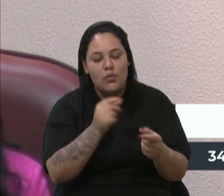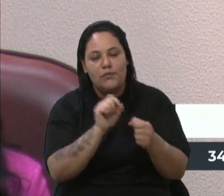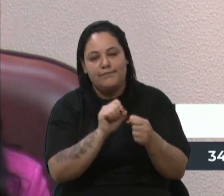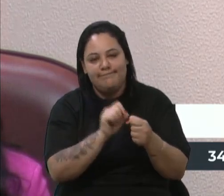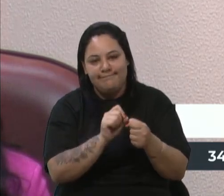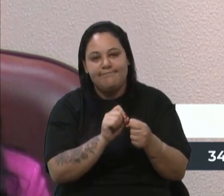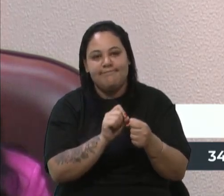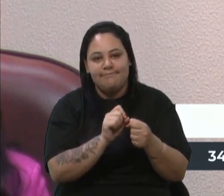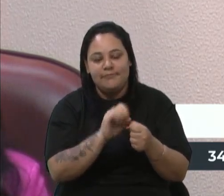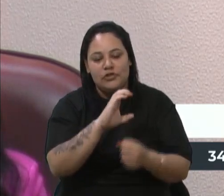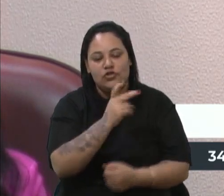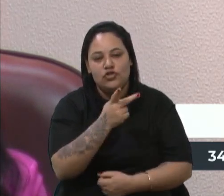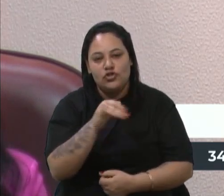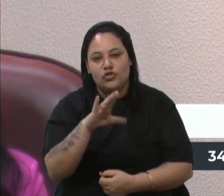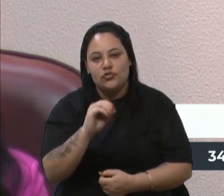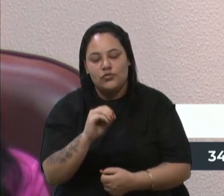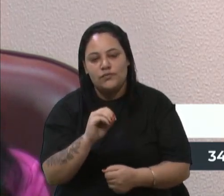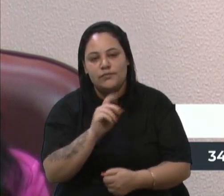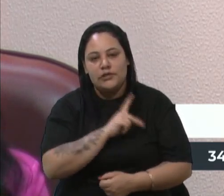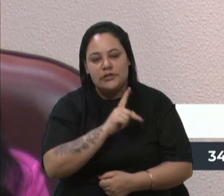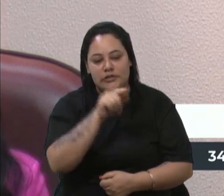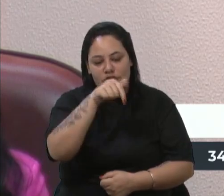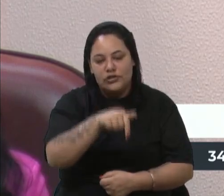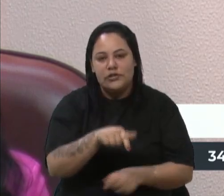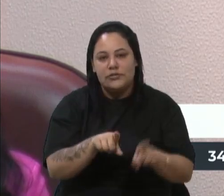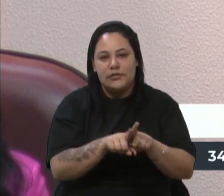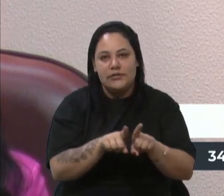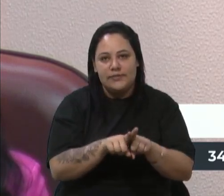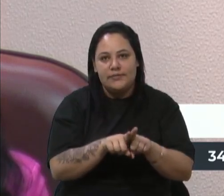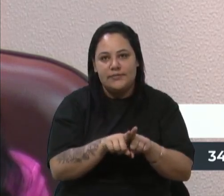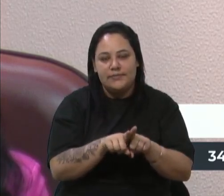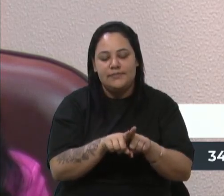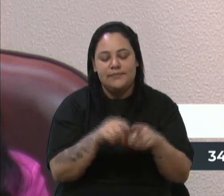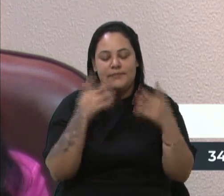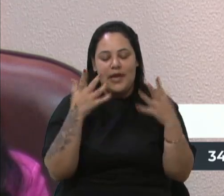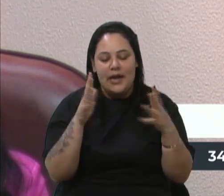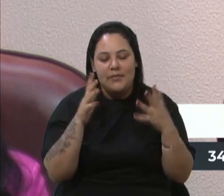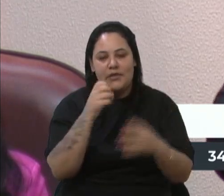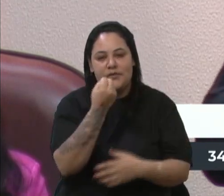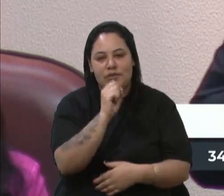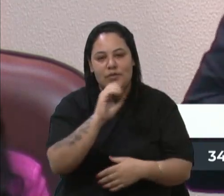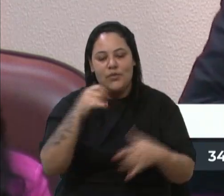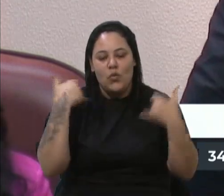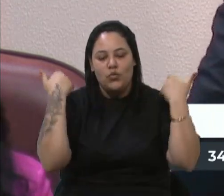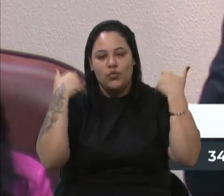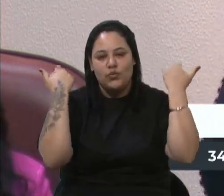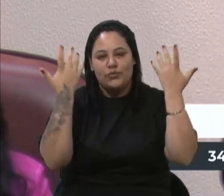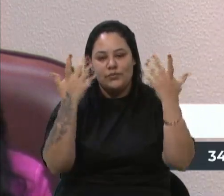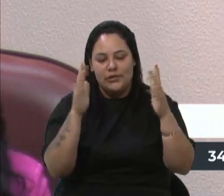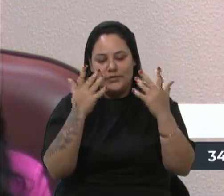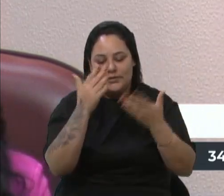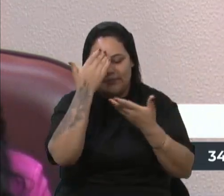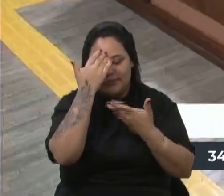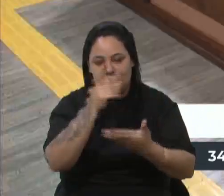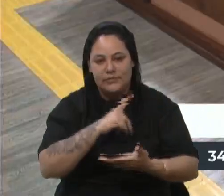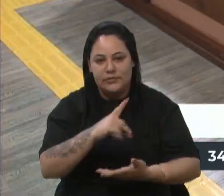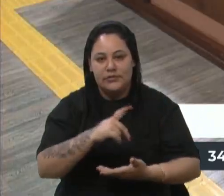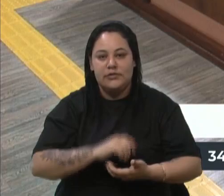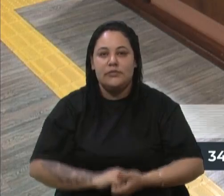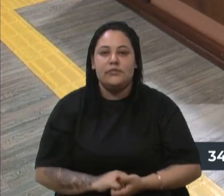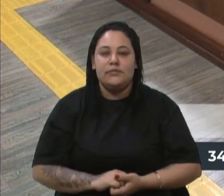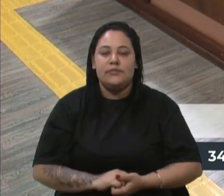sendo Presidente por diversos anos parabéns Chico mais uma vez pelos seus 80 anos parabéns obrigado senhor presidente Obrigado